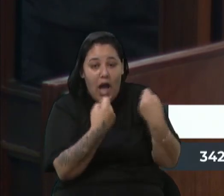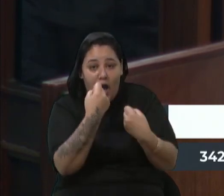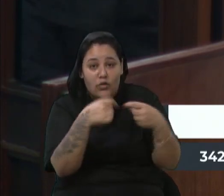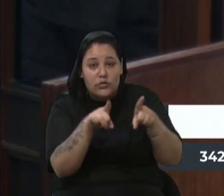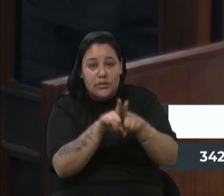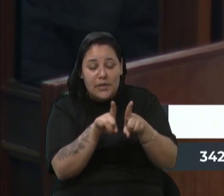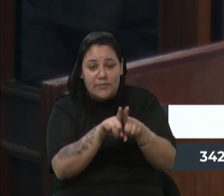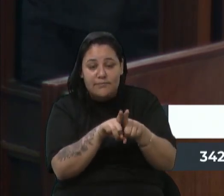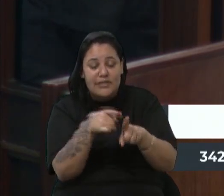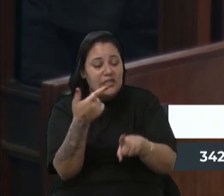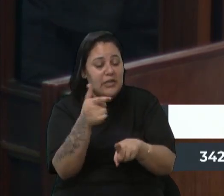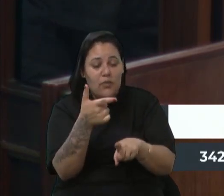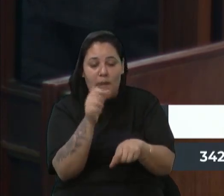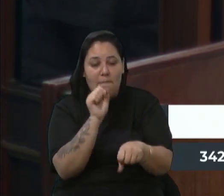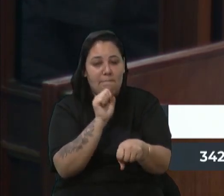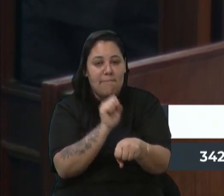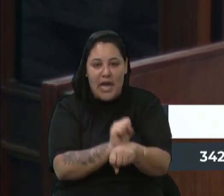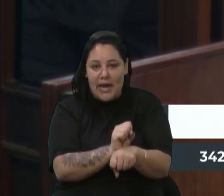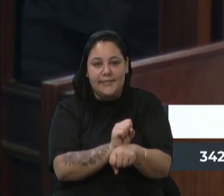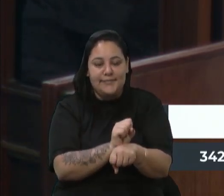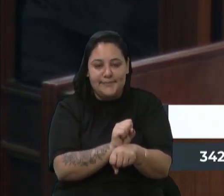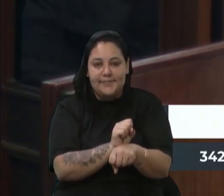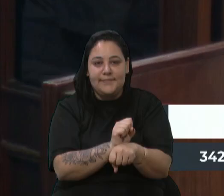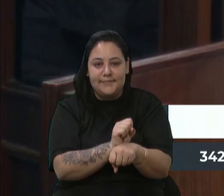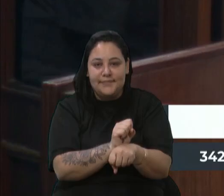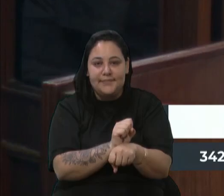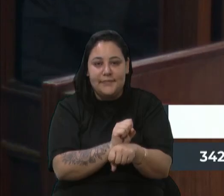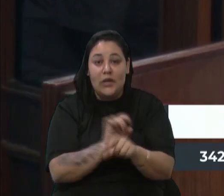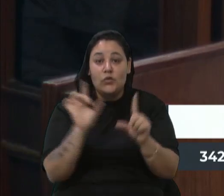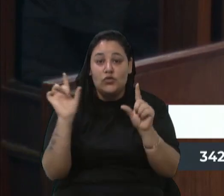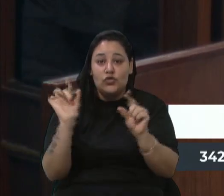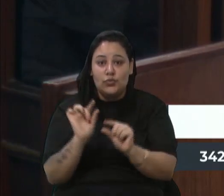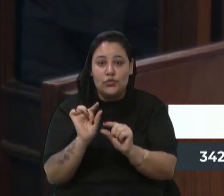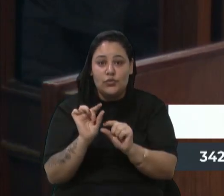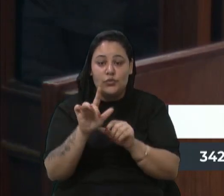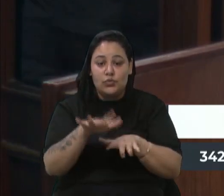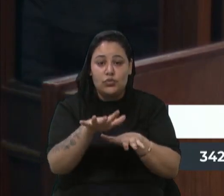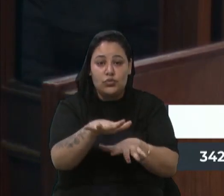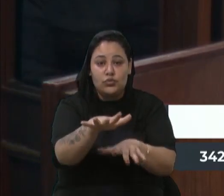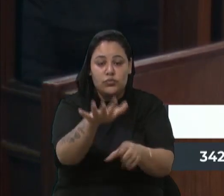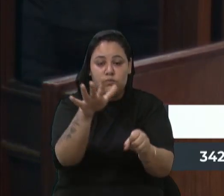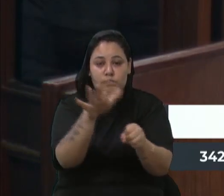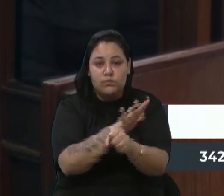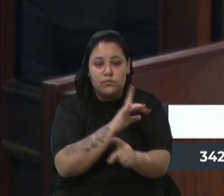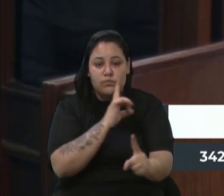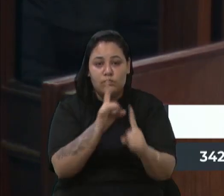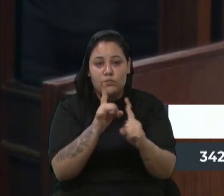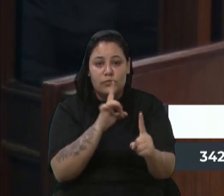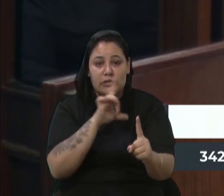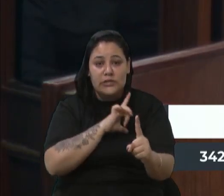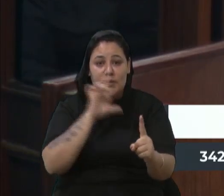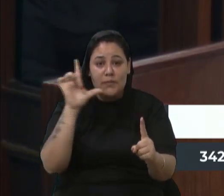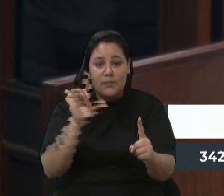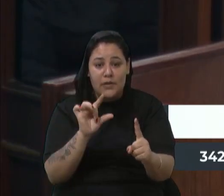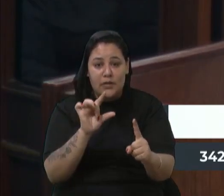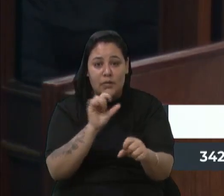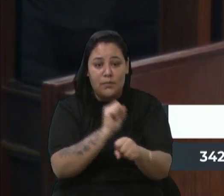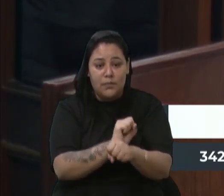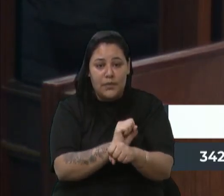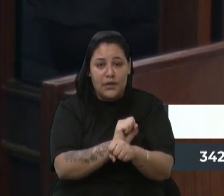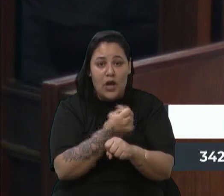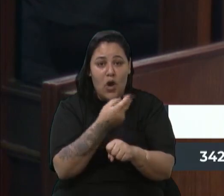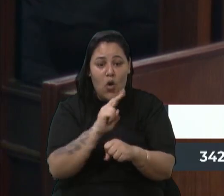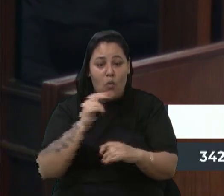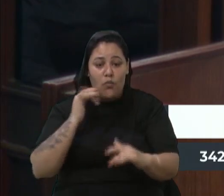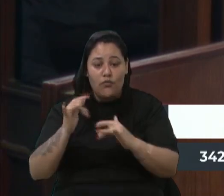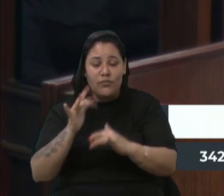tráfego de veículos causado diretamente para a redução dos congestionamentos nas rodovias. Com menos veículos parados ou em movimento